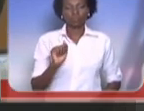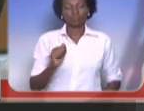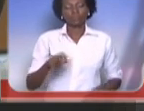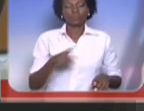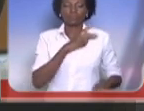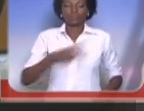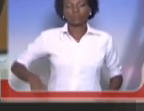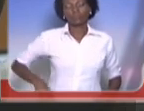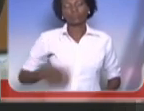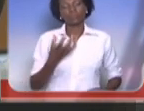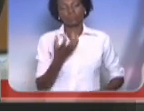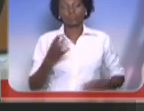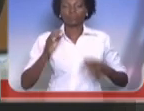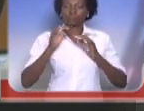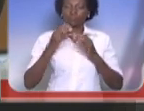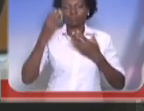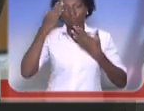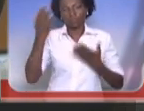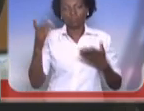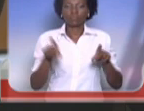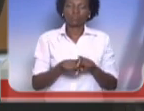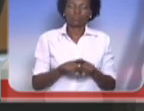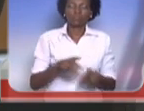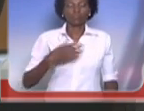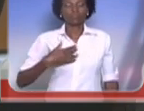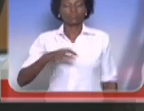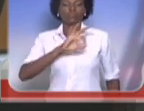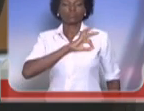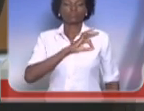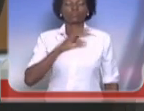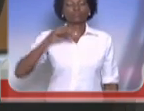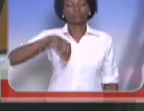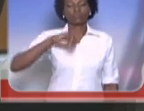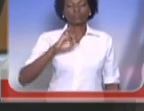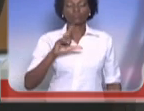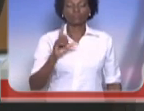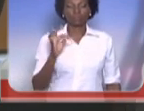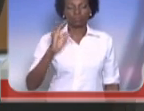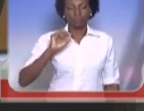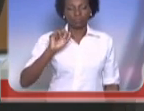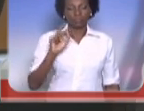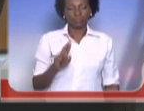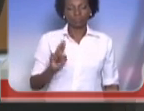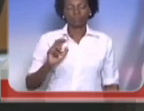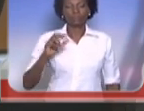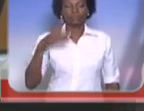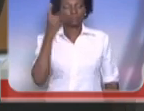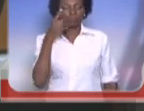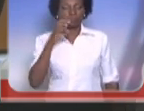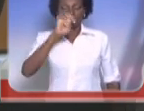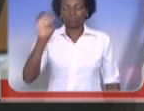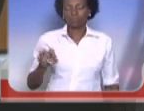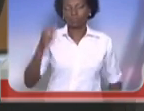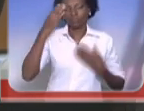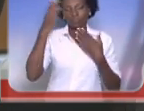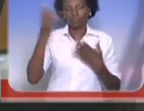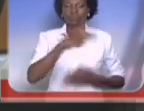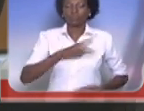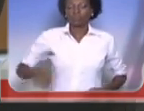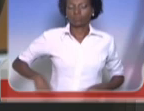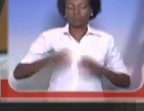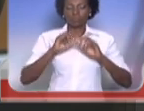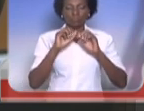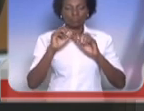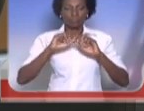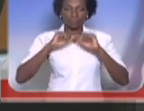publicamente agradecer, como policial militar e como deputado estadual, agradecer à presidência da casa, a todos os deputados,